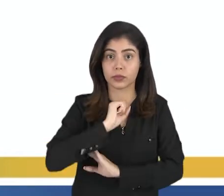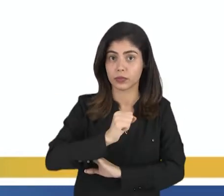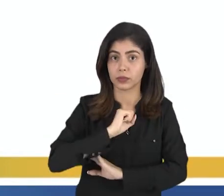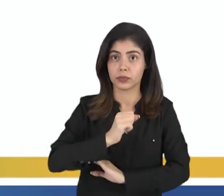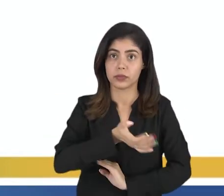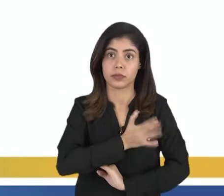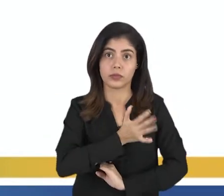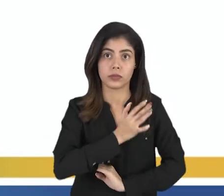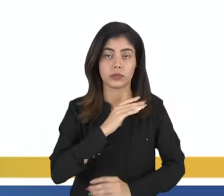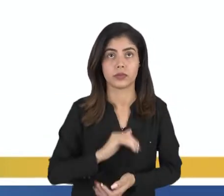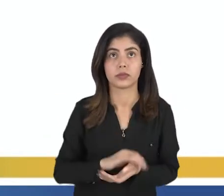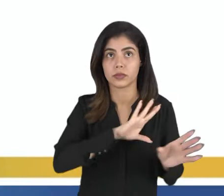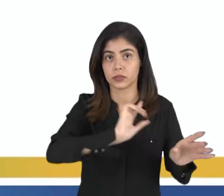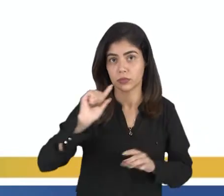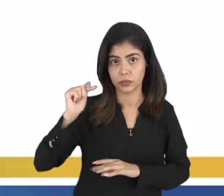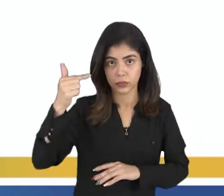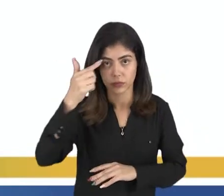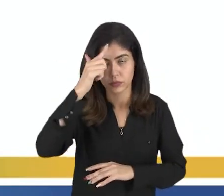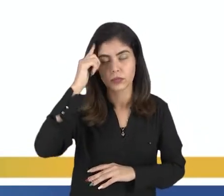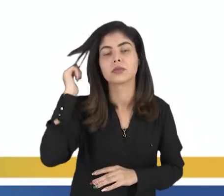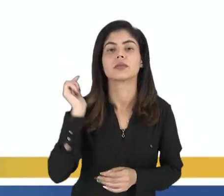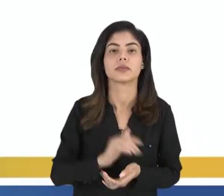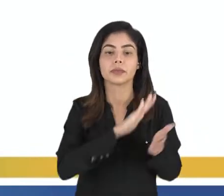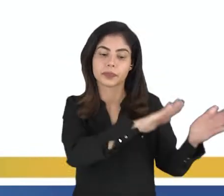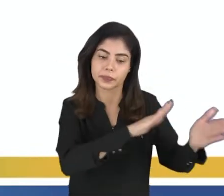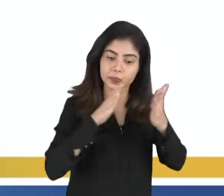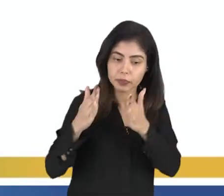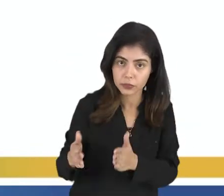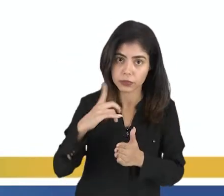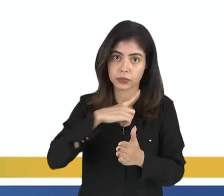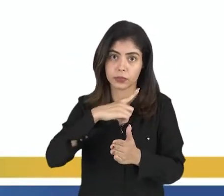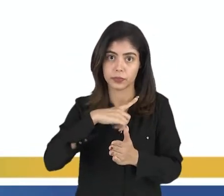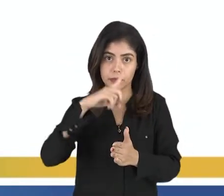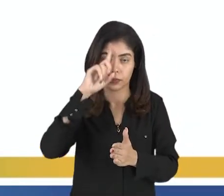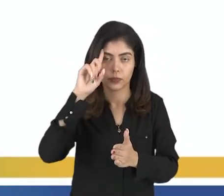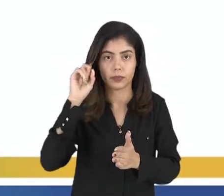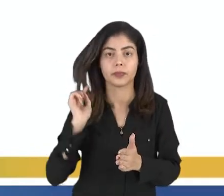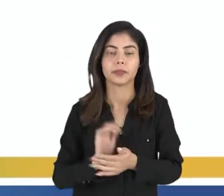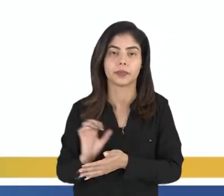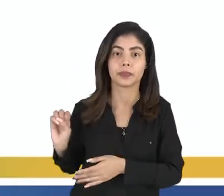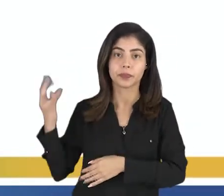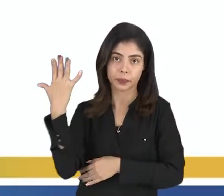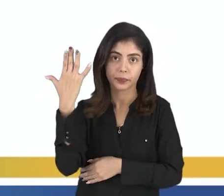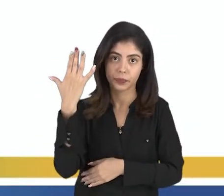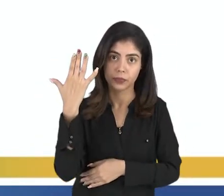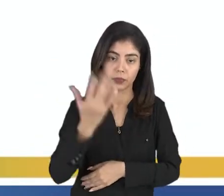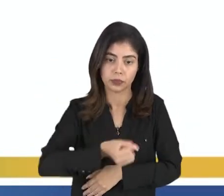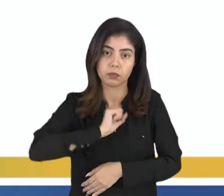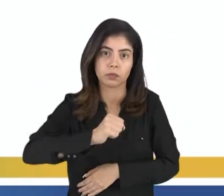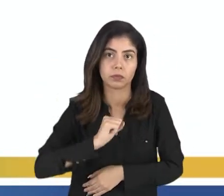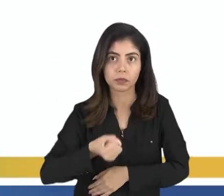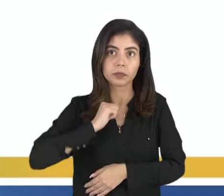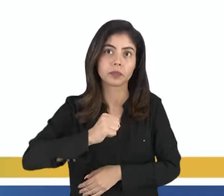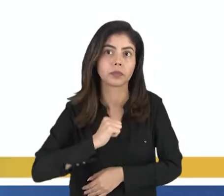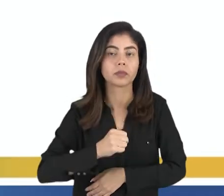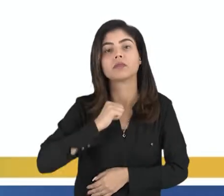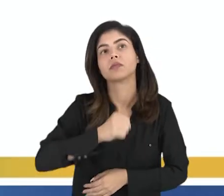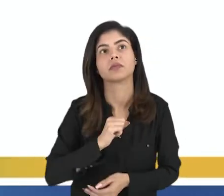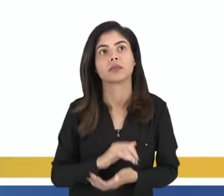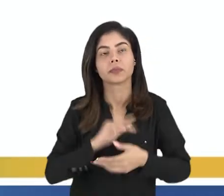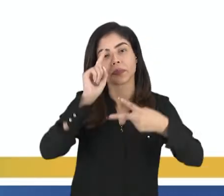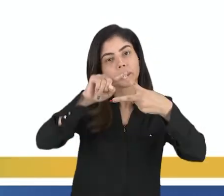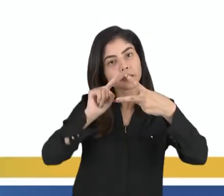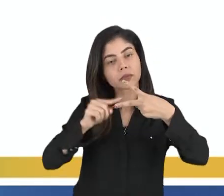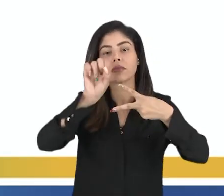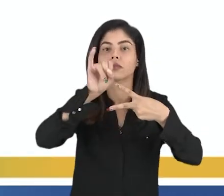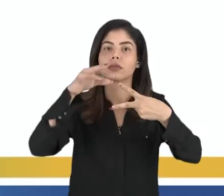coração. Após isso, ele passa, né, quando acontece esses batimentos, acontece a sístole